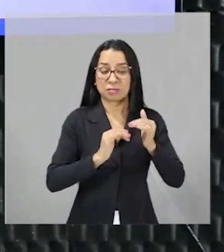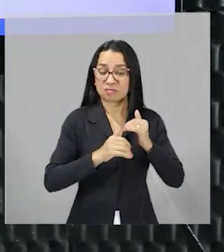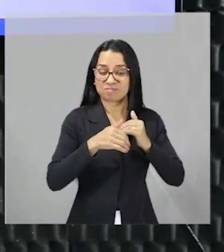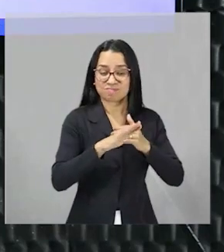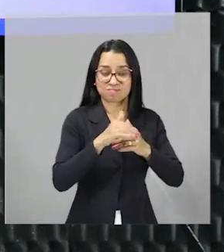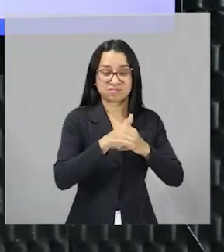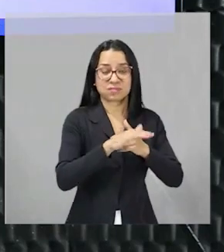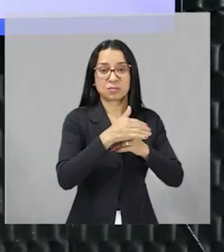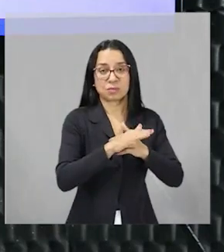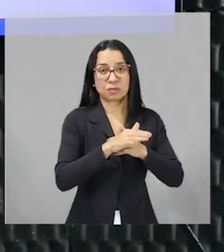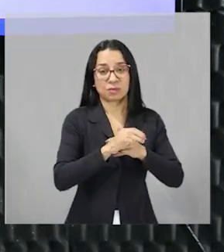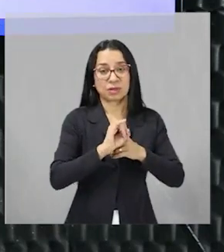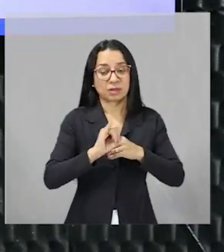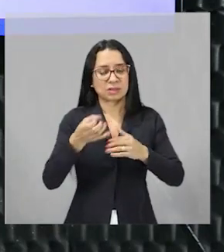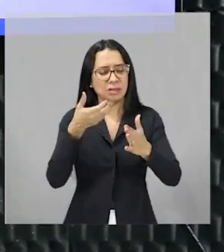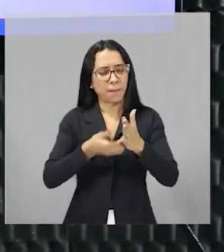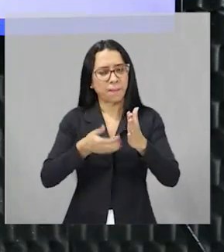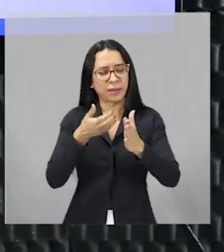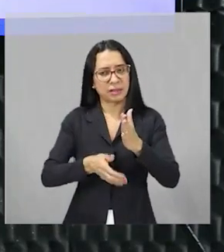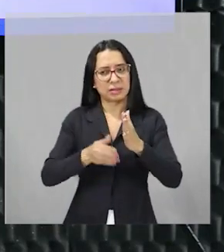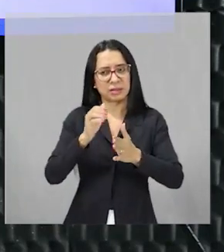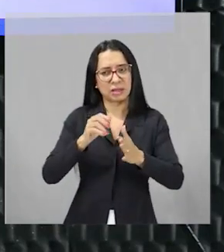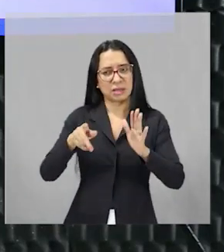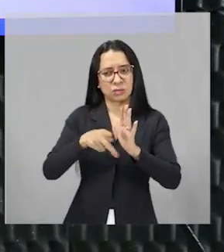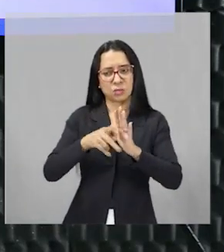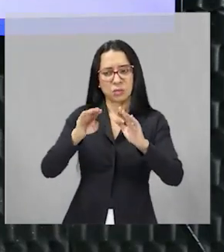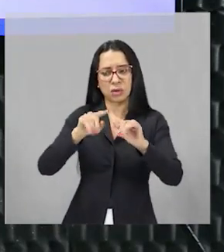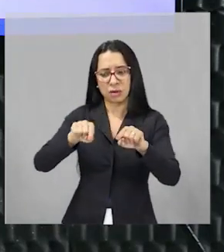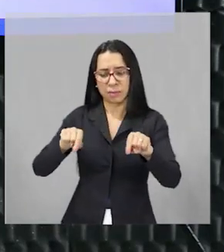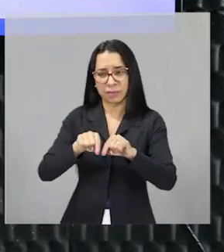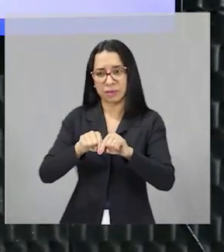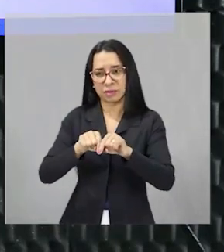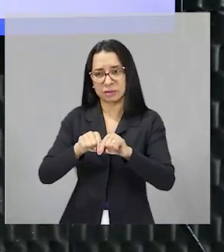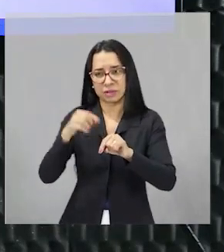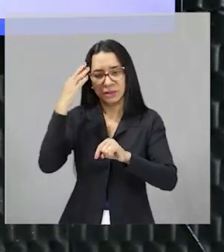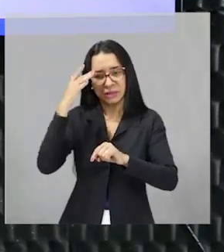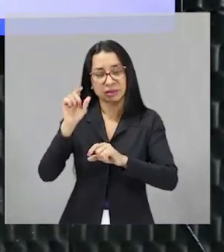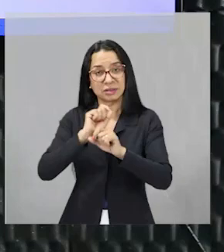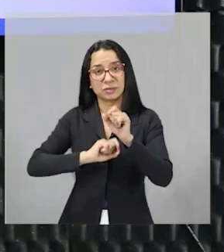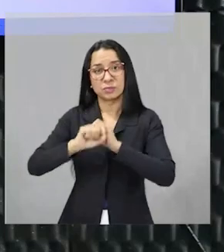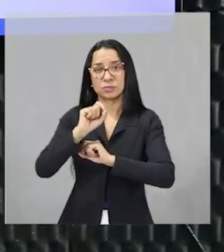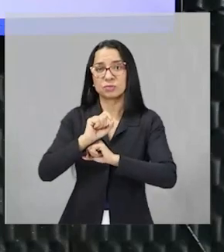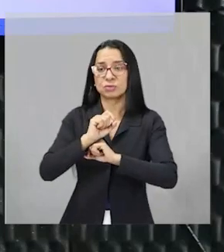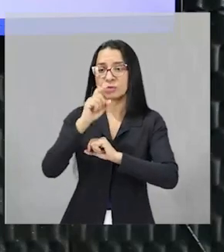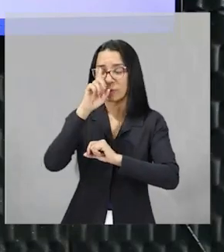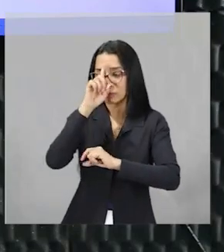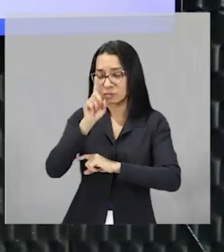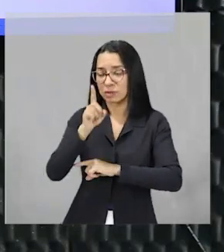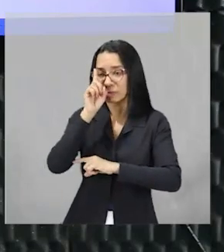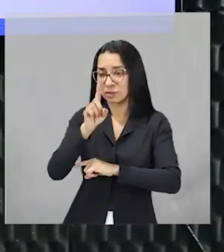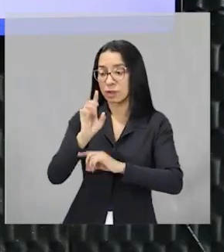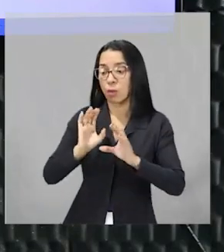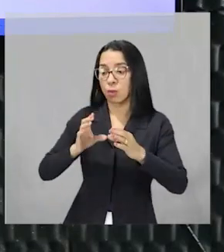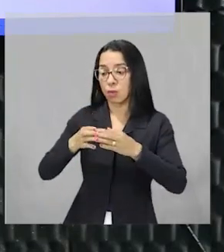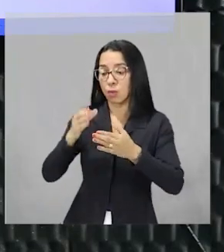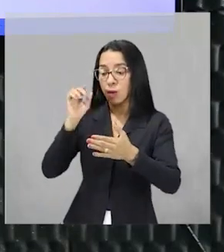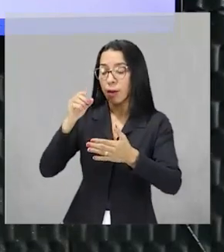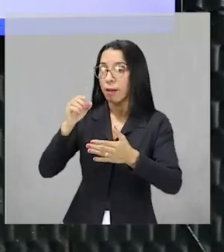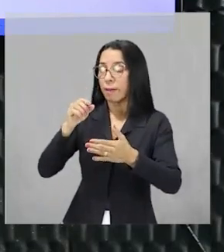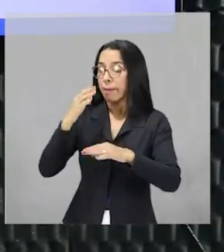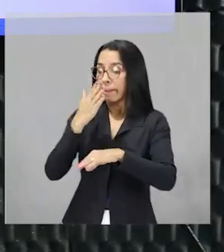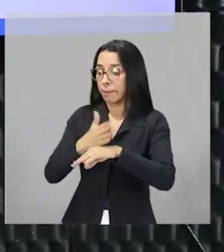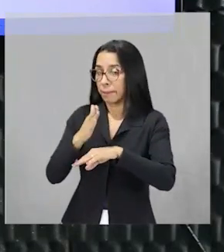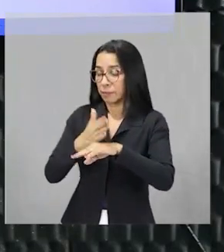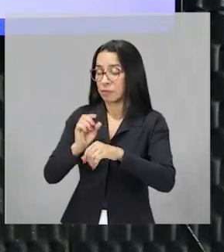tua propriedade, mas quando ele fala o termo boa demanda, seria uma ideia de que o patrão, né, o rico, está mandando ali um grupo que pode praticar